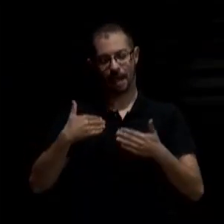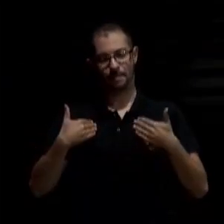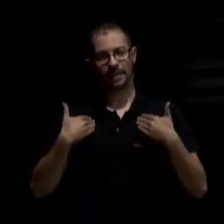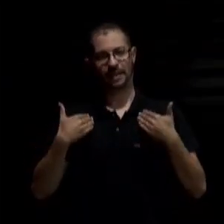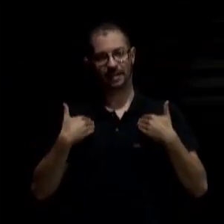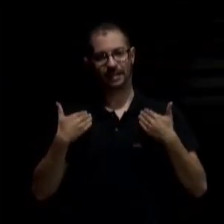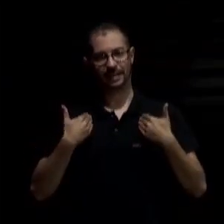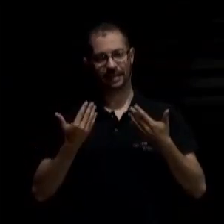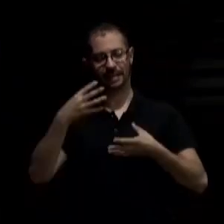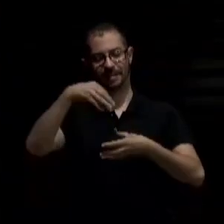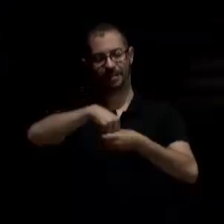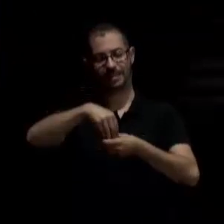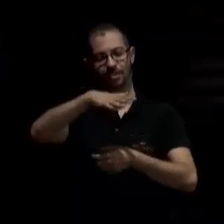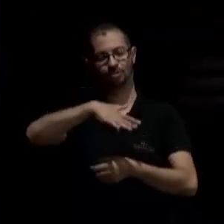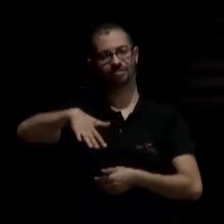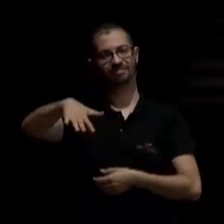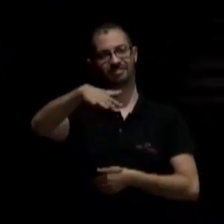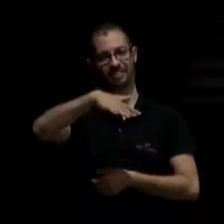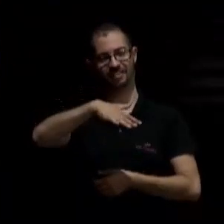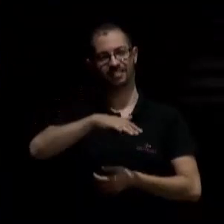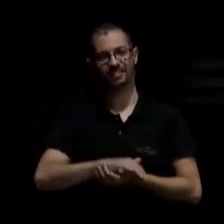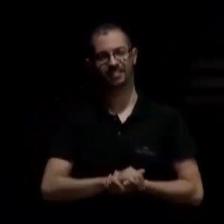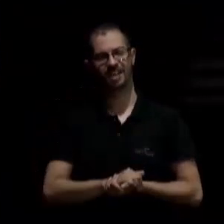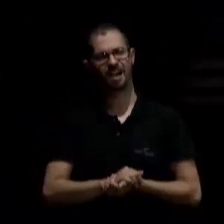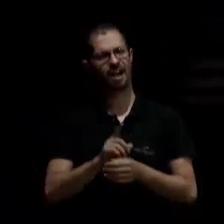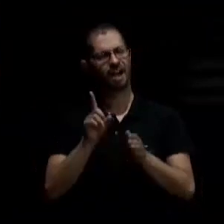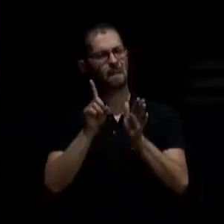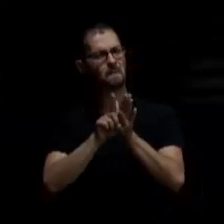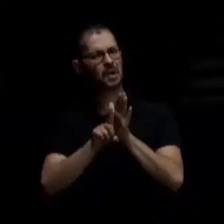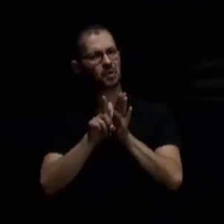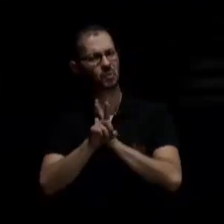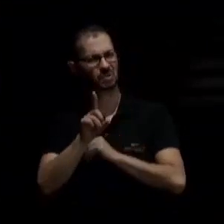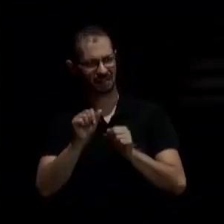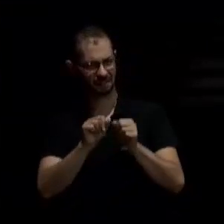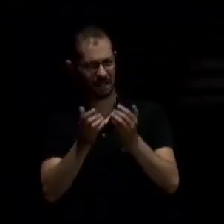si mesmos. A pergunta que a gente faz a qualquer cristão: